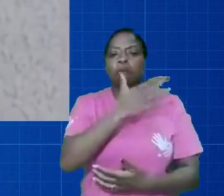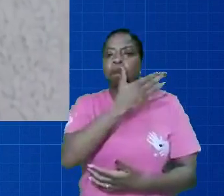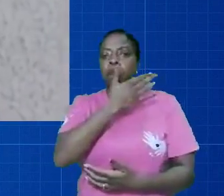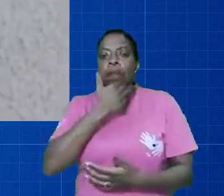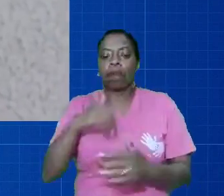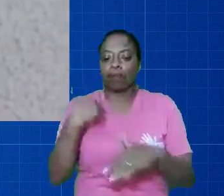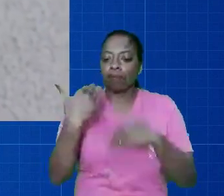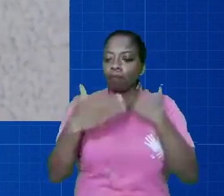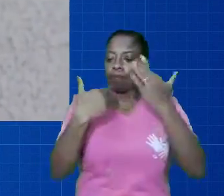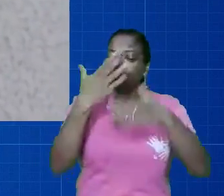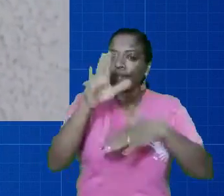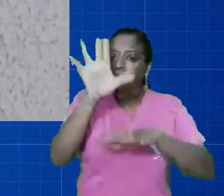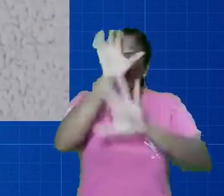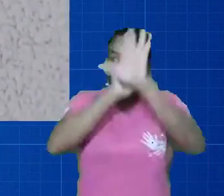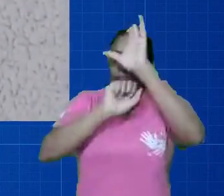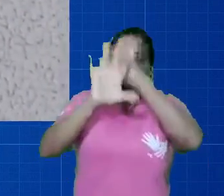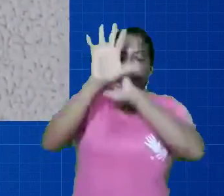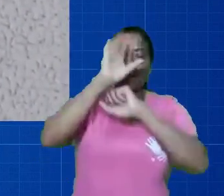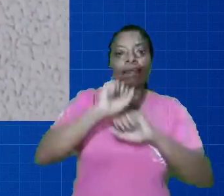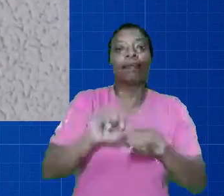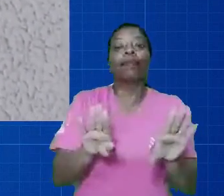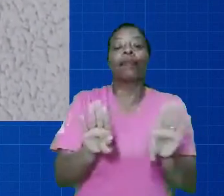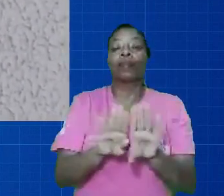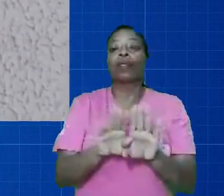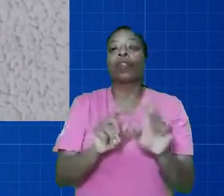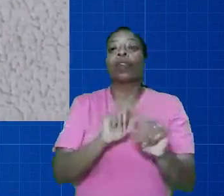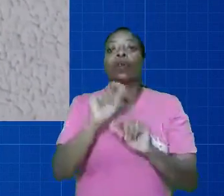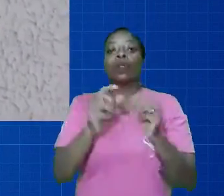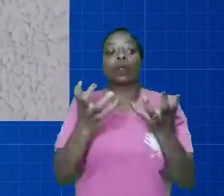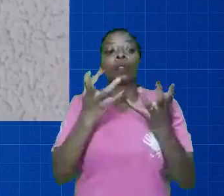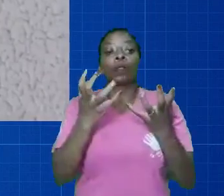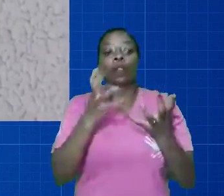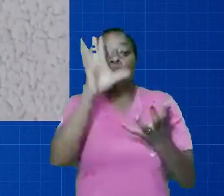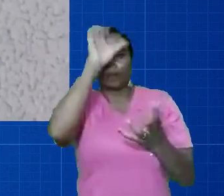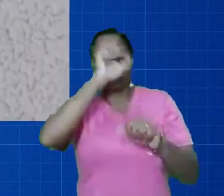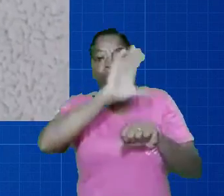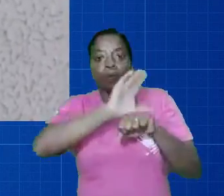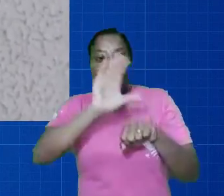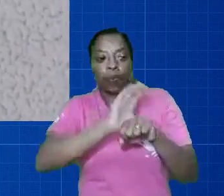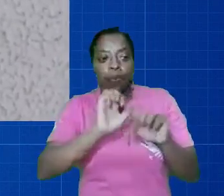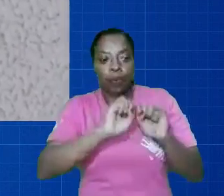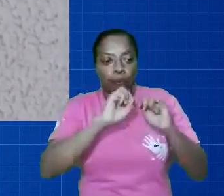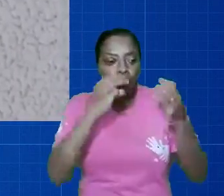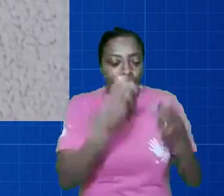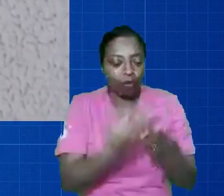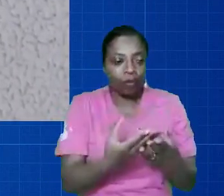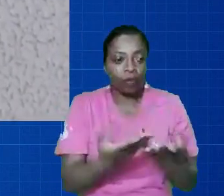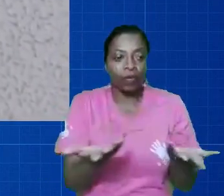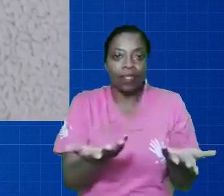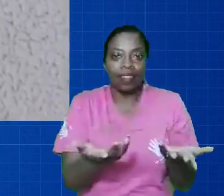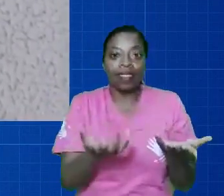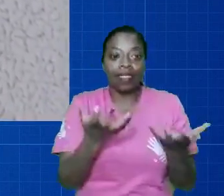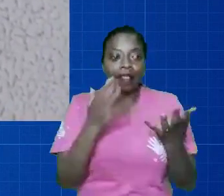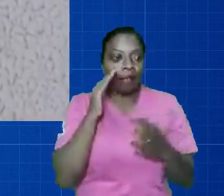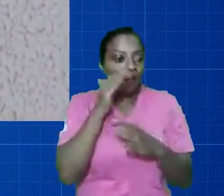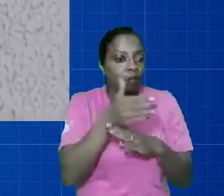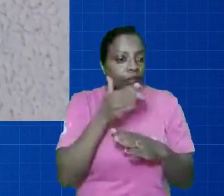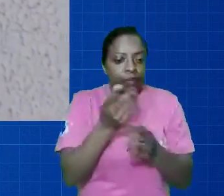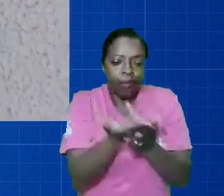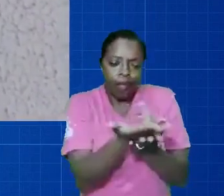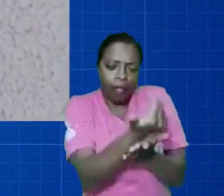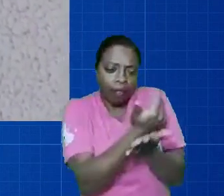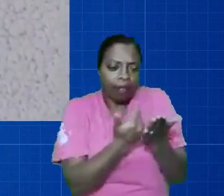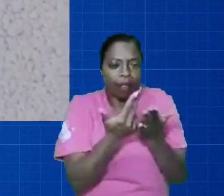oficina como um foco, um hiperfoco que eles gostavam de desenhar, necessariamente um tema, aquilo já ajudava eles